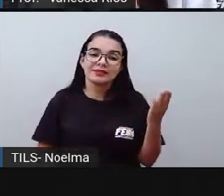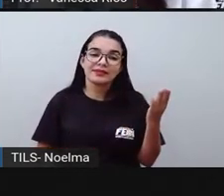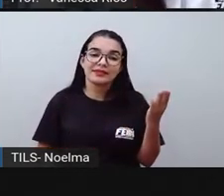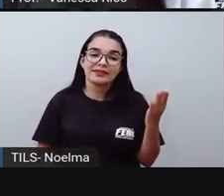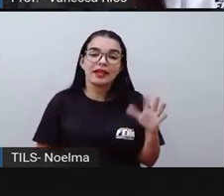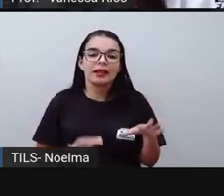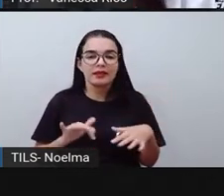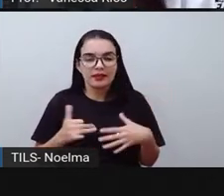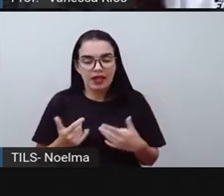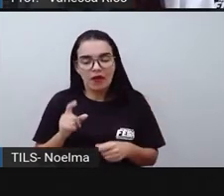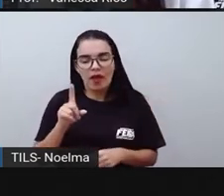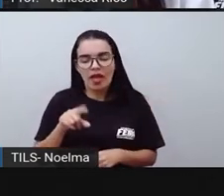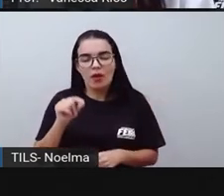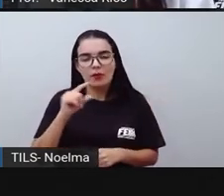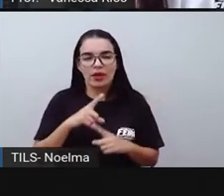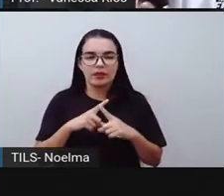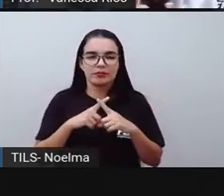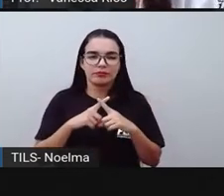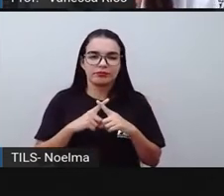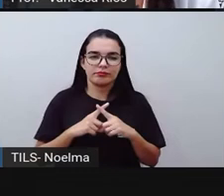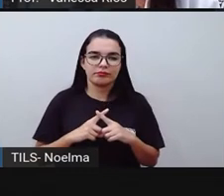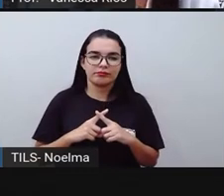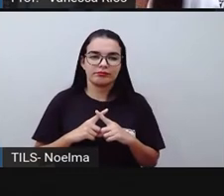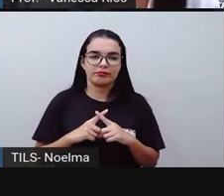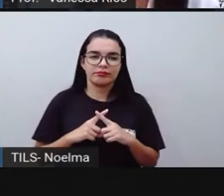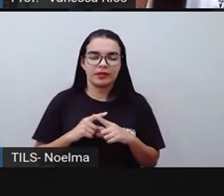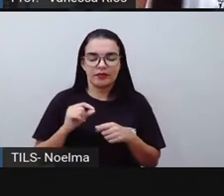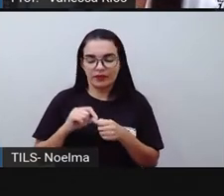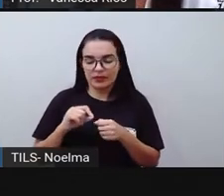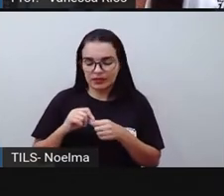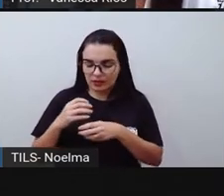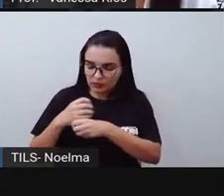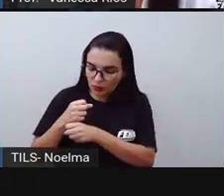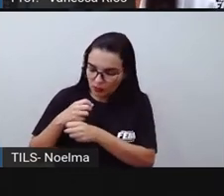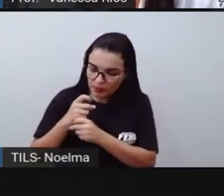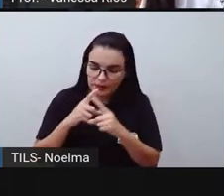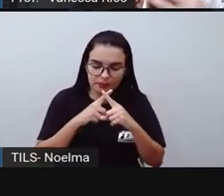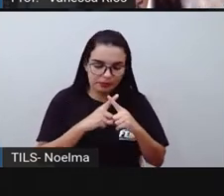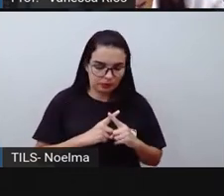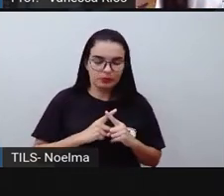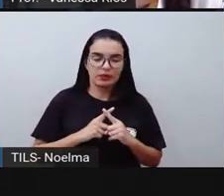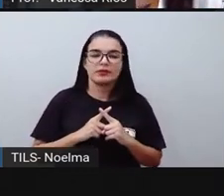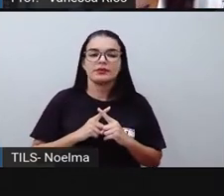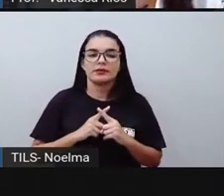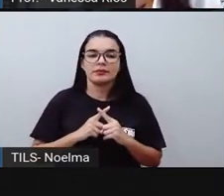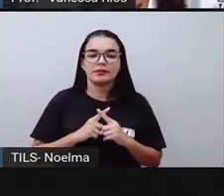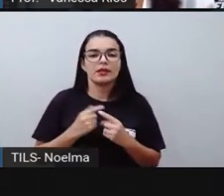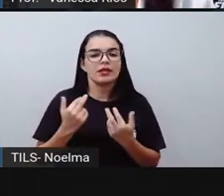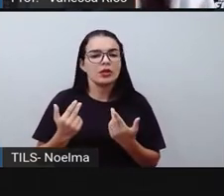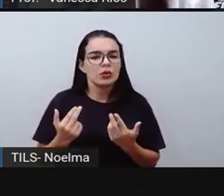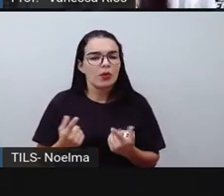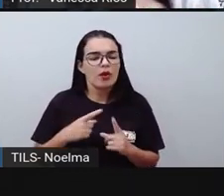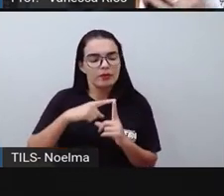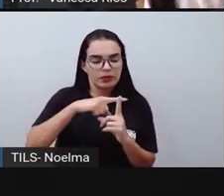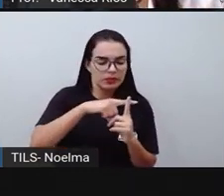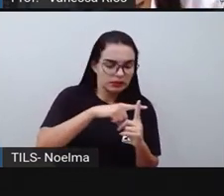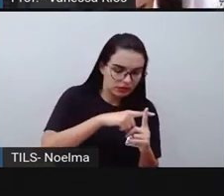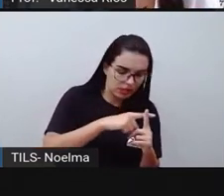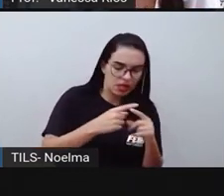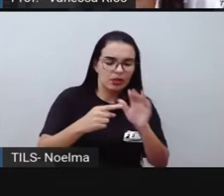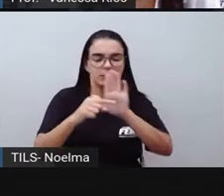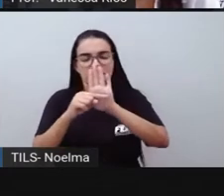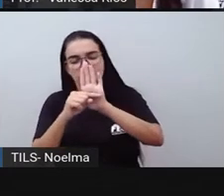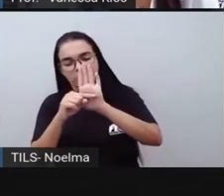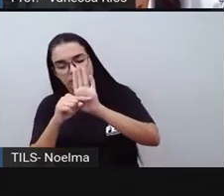da multiplicação, que é o quê? Armar a continha da multiplicação. Assim como a gente arma na adição, como a gente arma